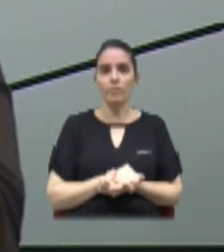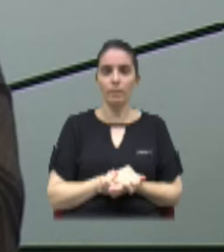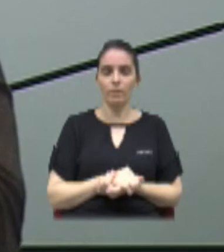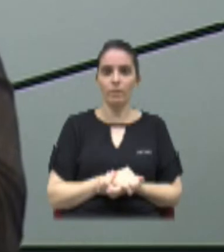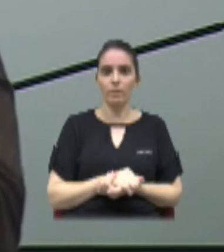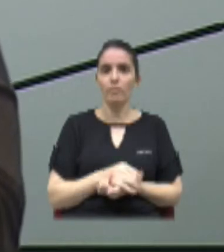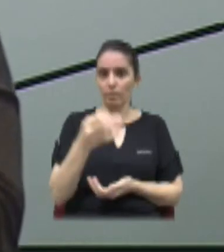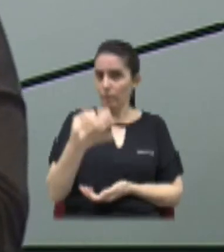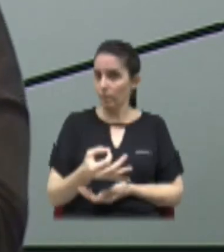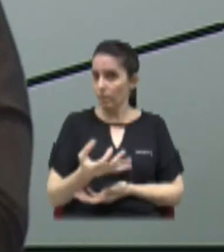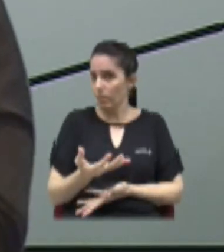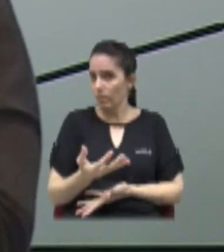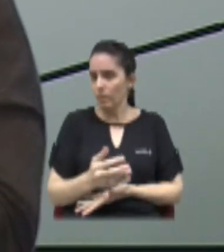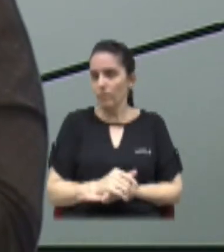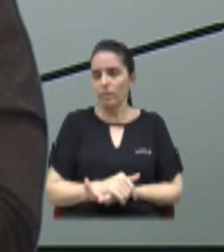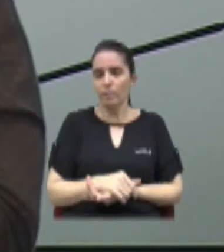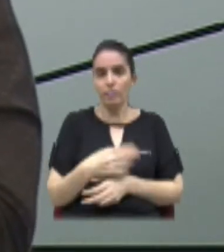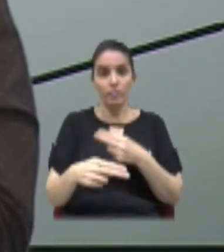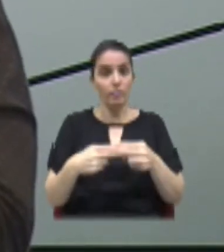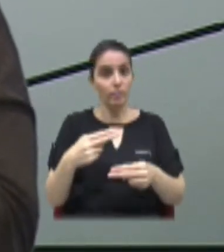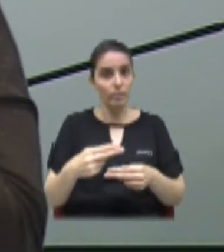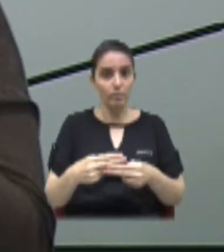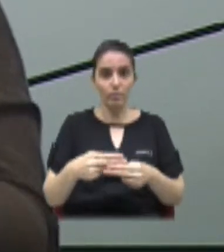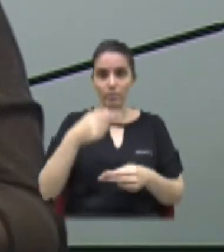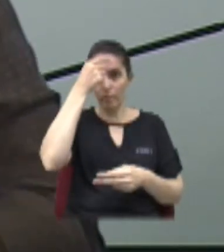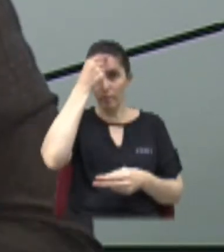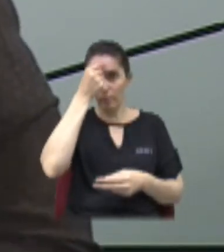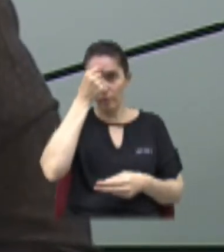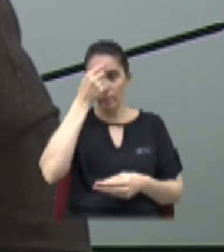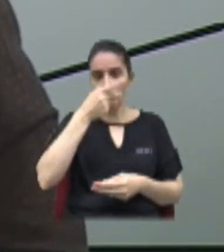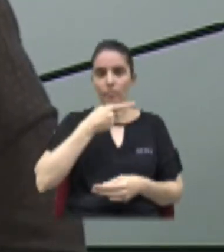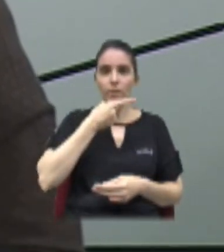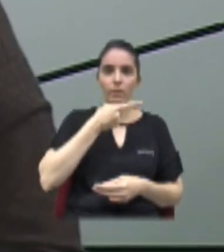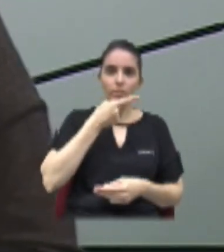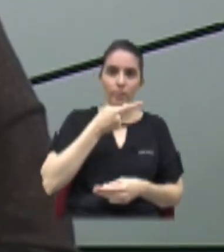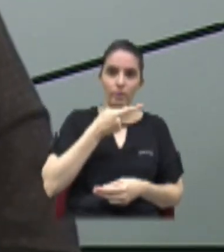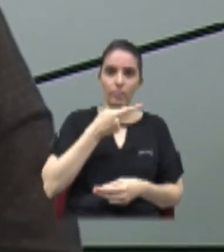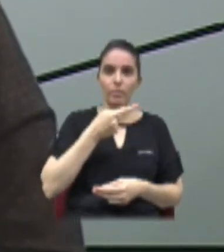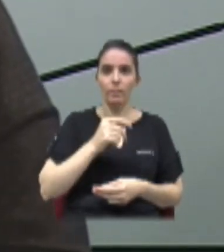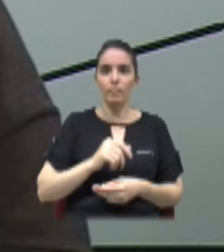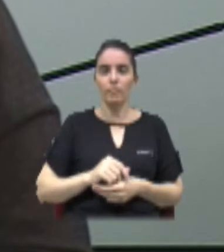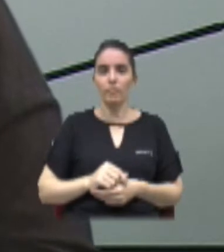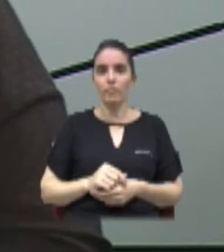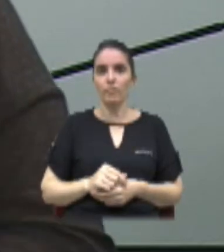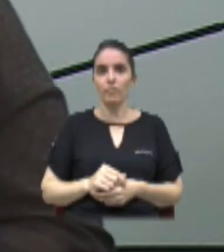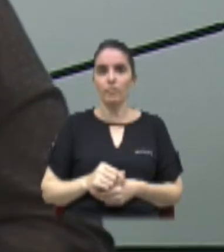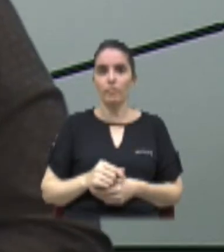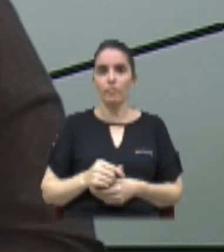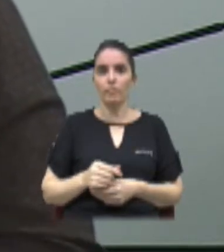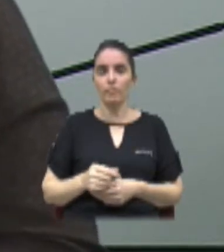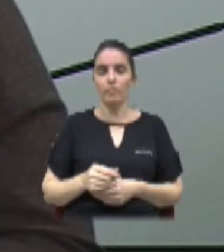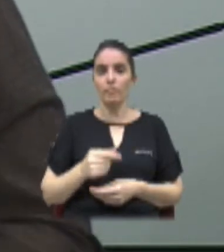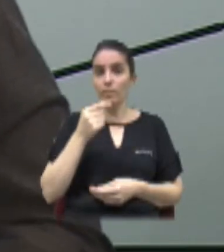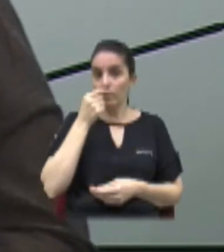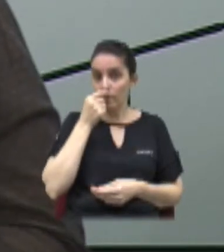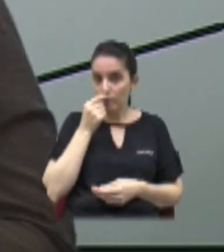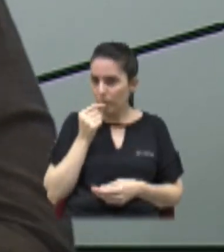optamos em pagar uma dívida em detrimento de destinar para outras áreas